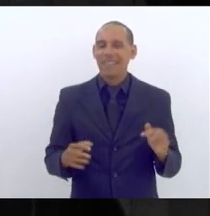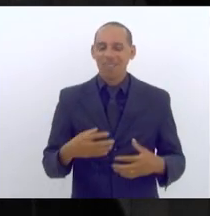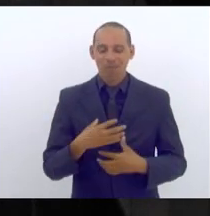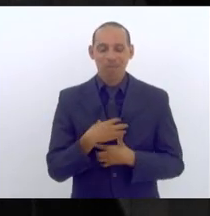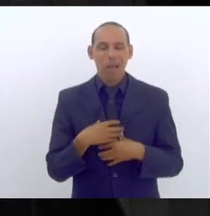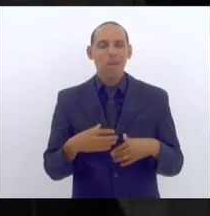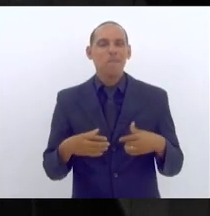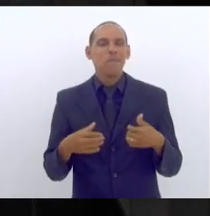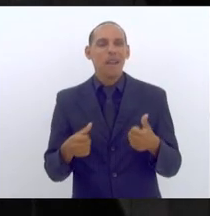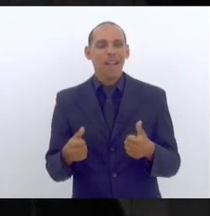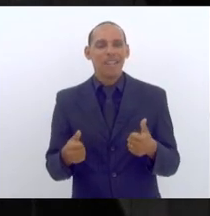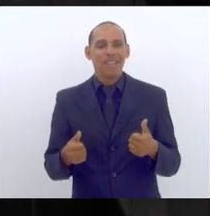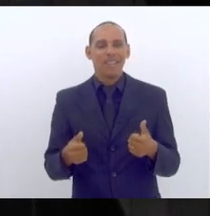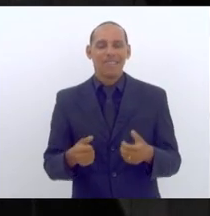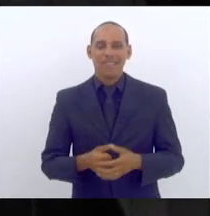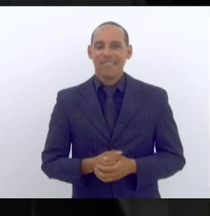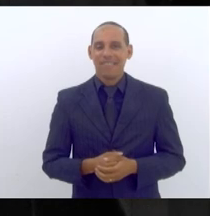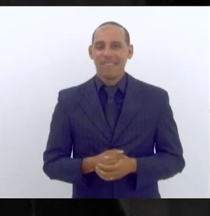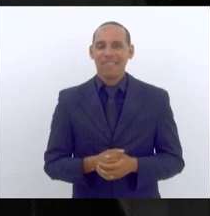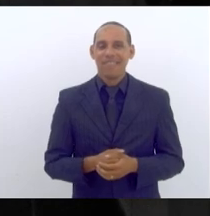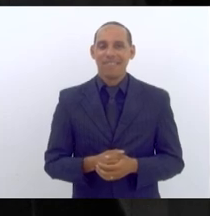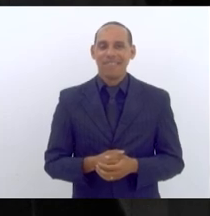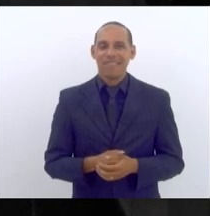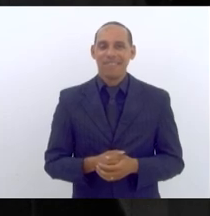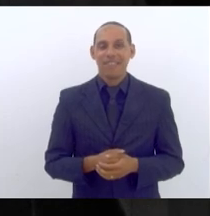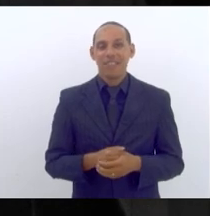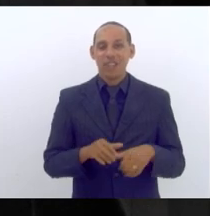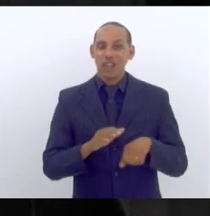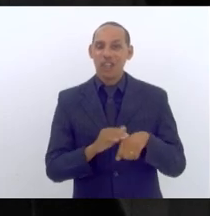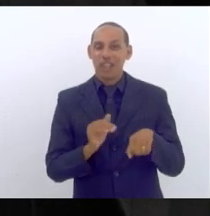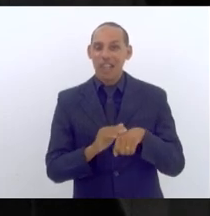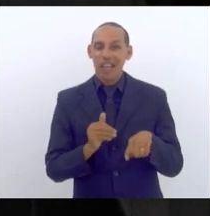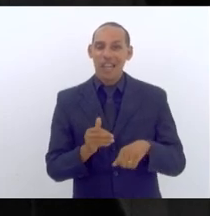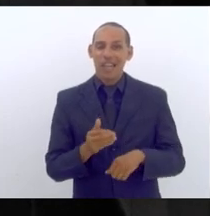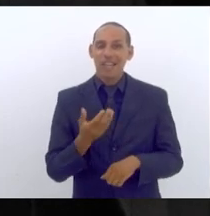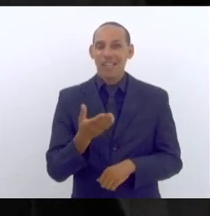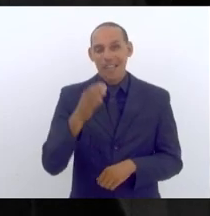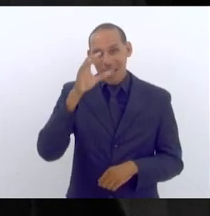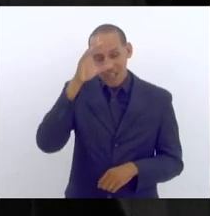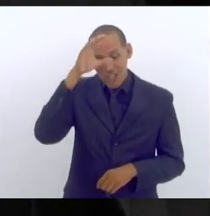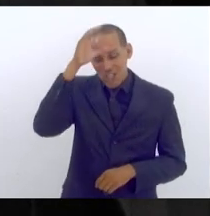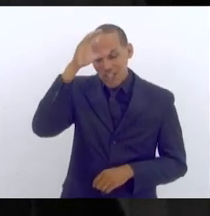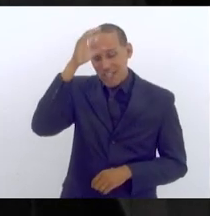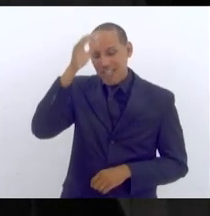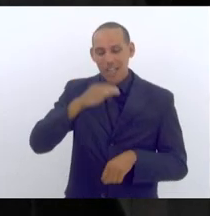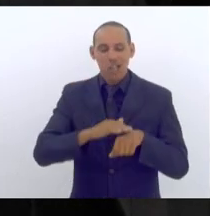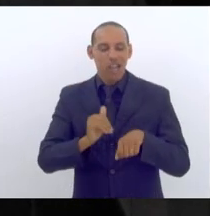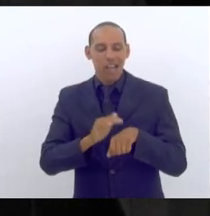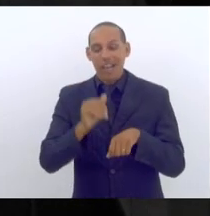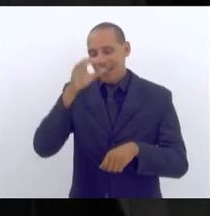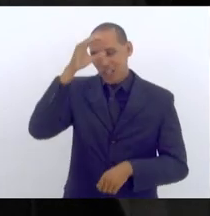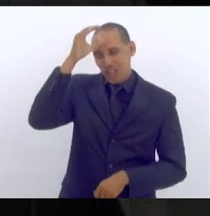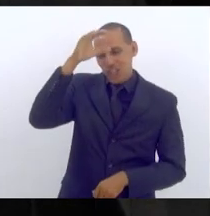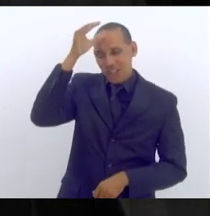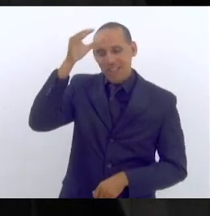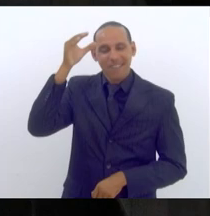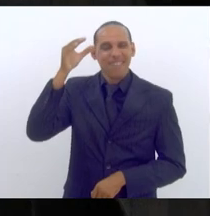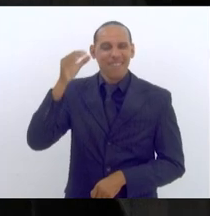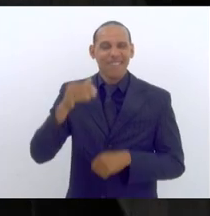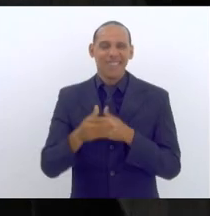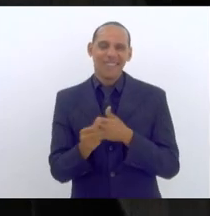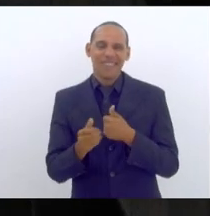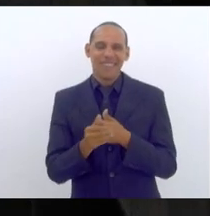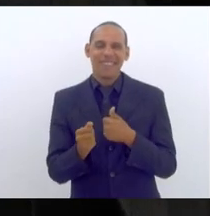quando lhe chamam acusa a sua presença com esse gesto carinhoso